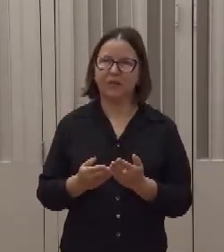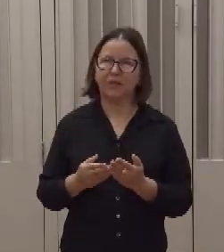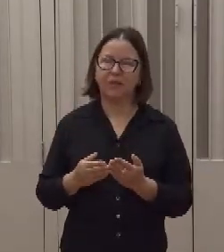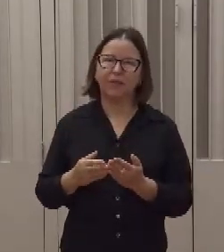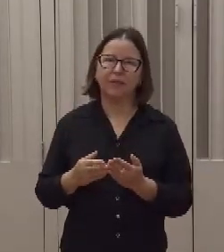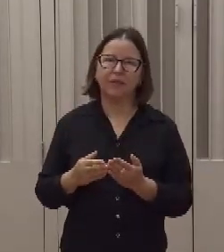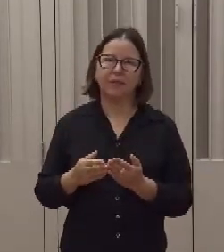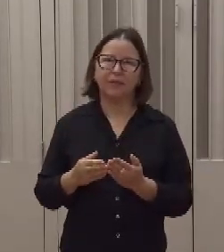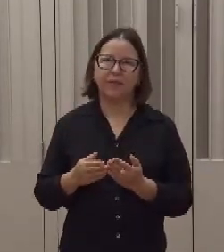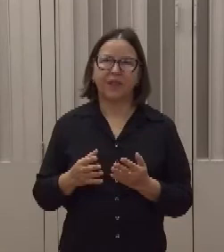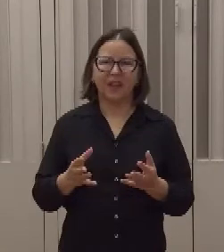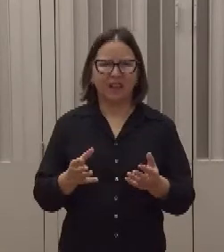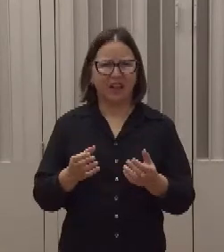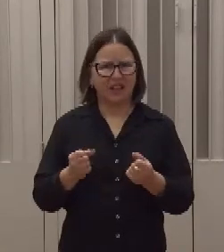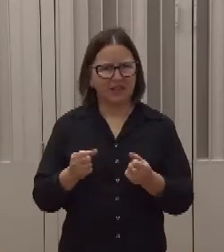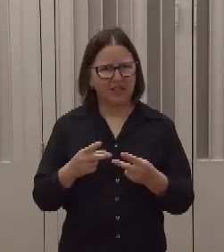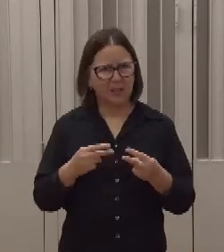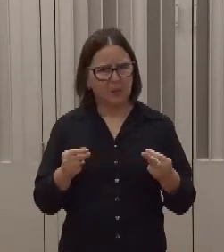de Deus.